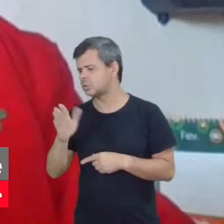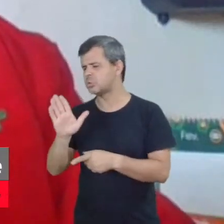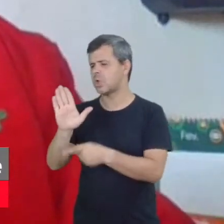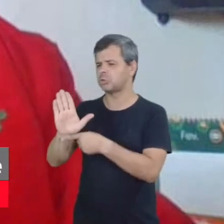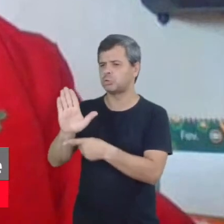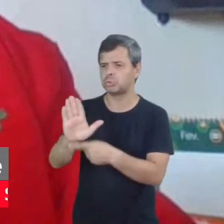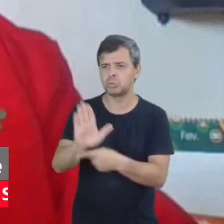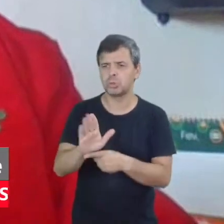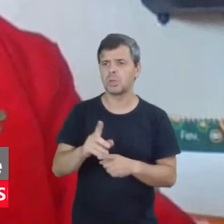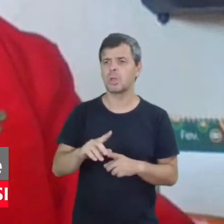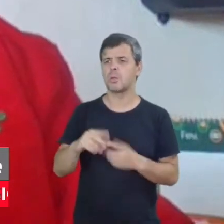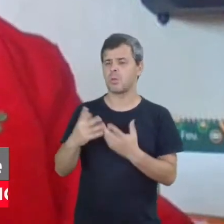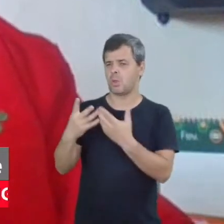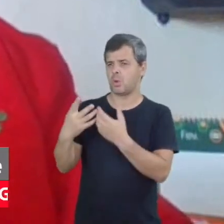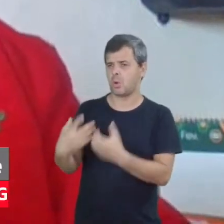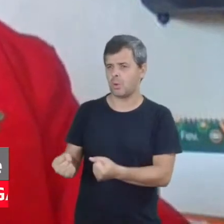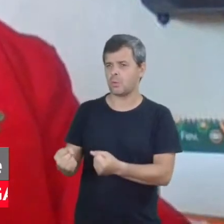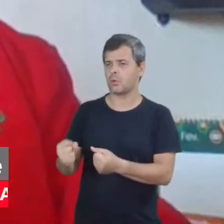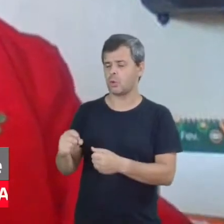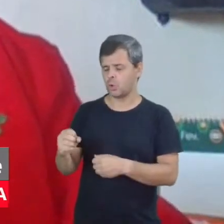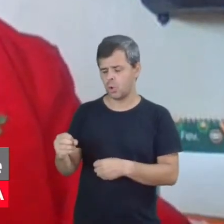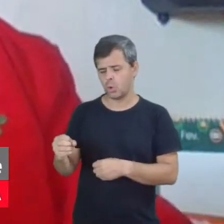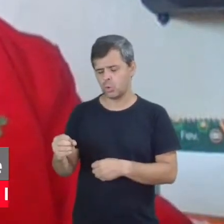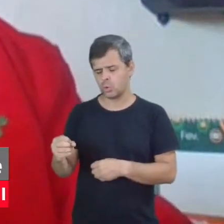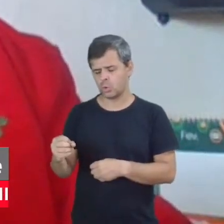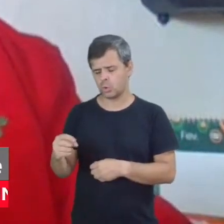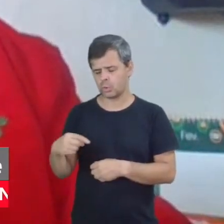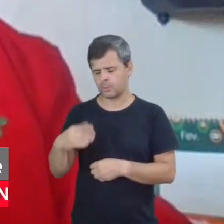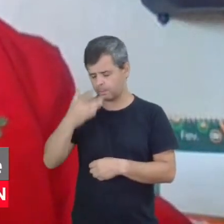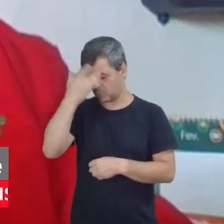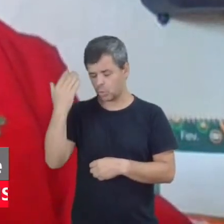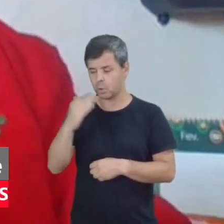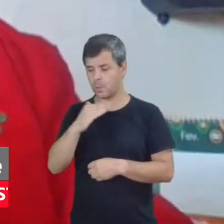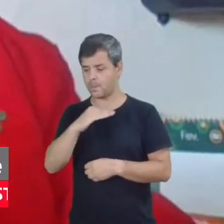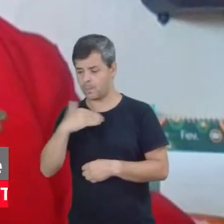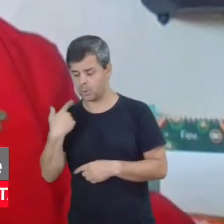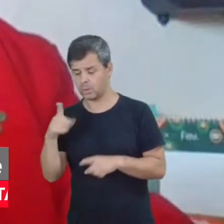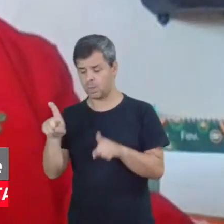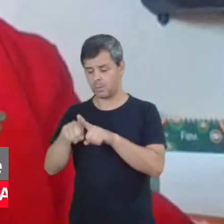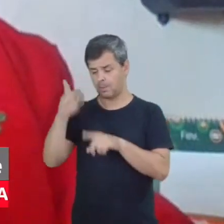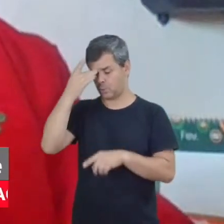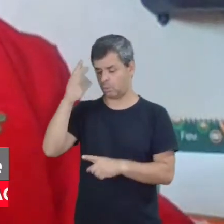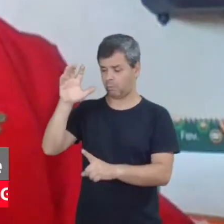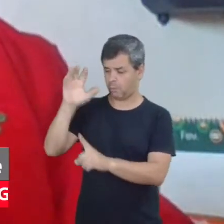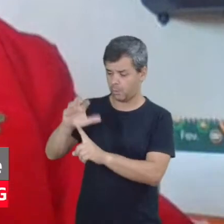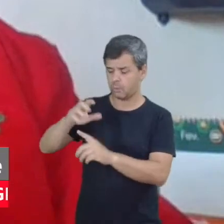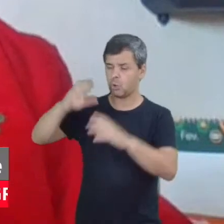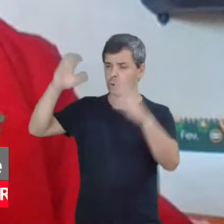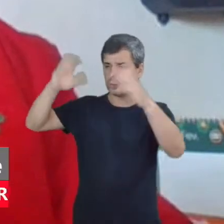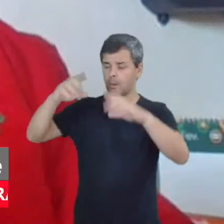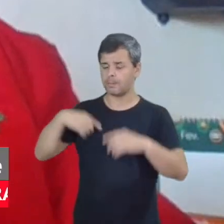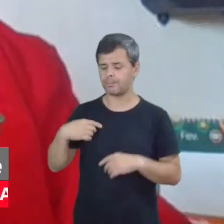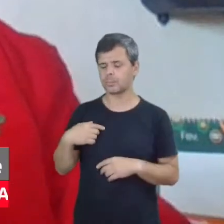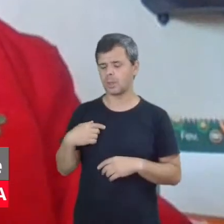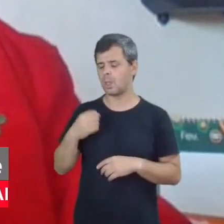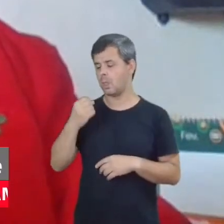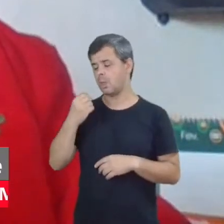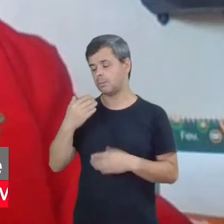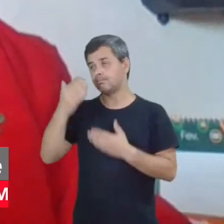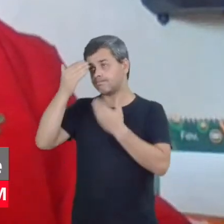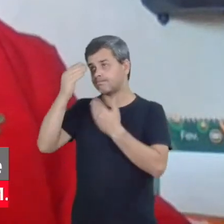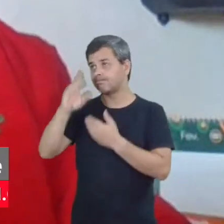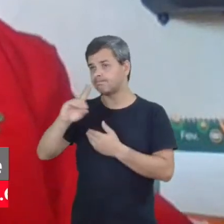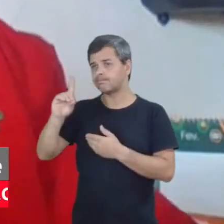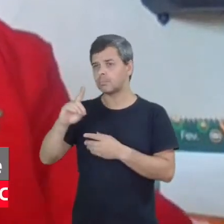solidariedade e acolhendo nossos mortos, acolhendo aqueles que foram atingidos. Felizmente, na nossa base, as famílias,